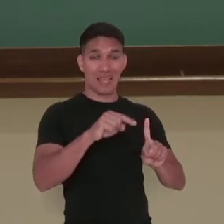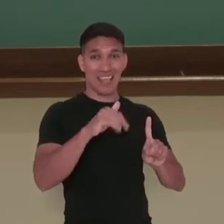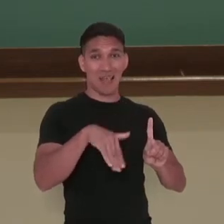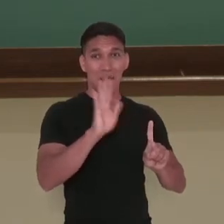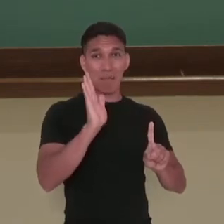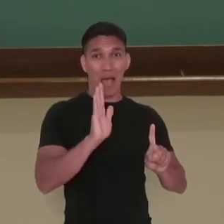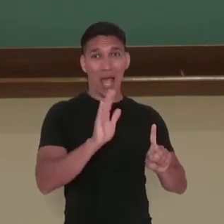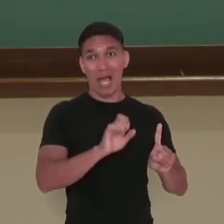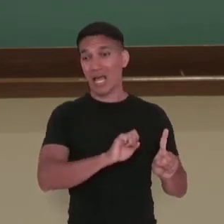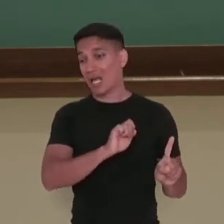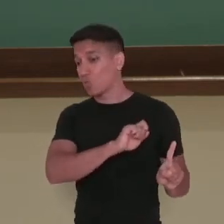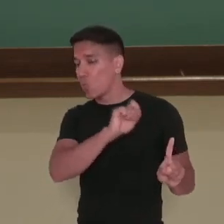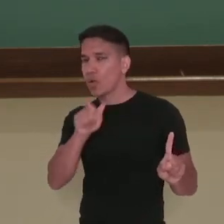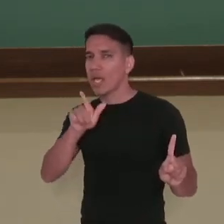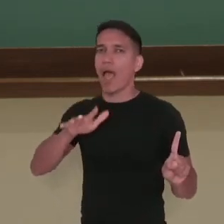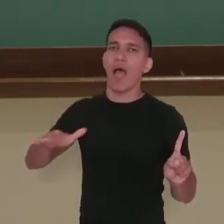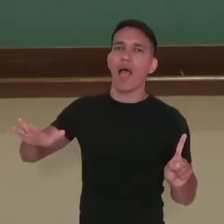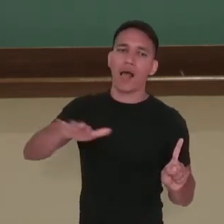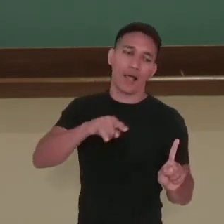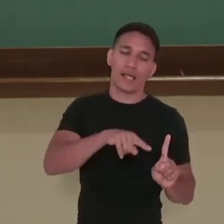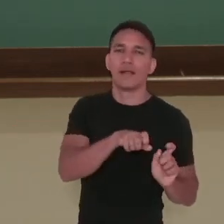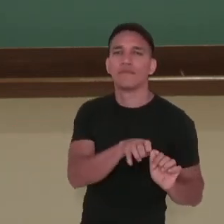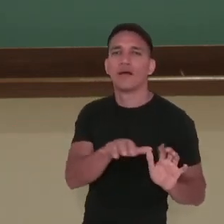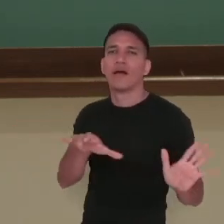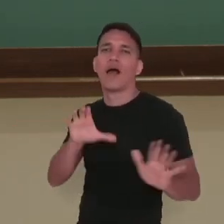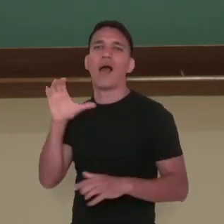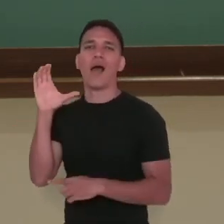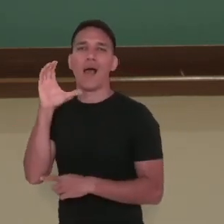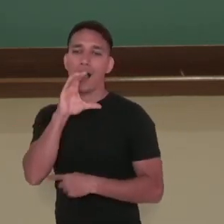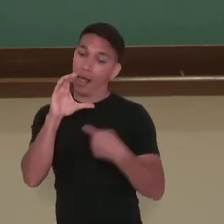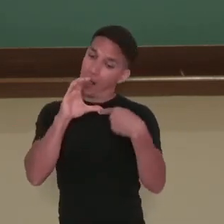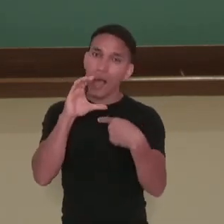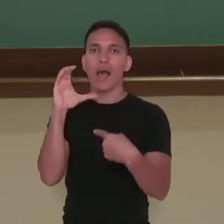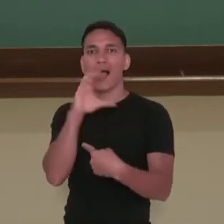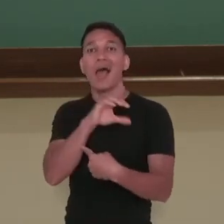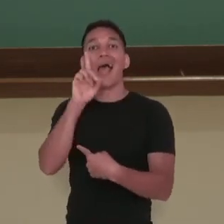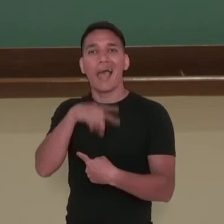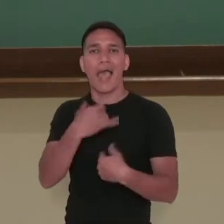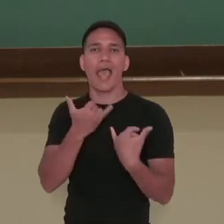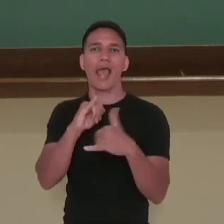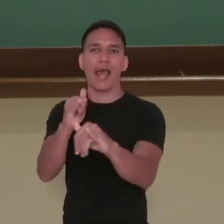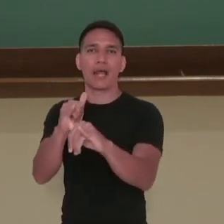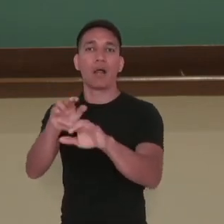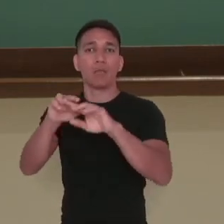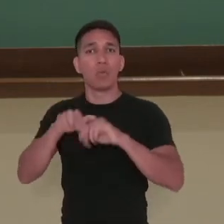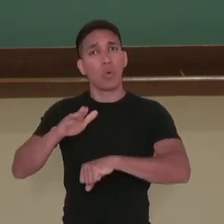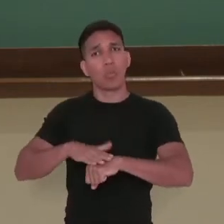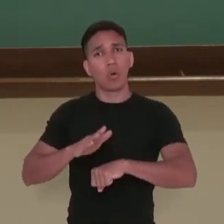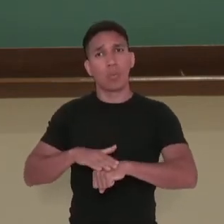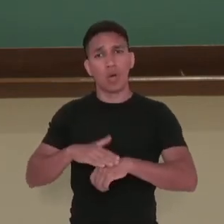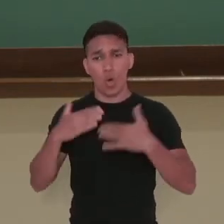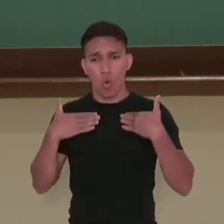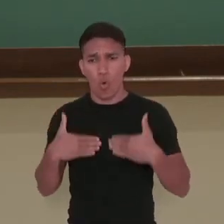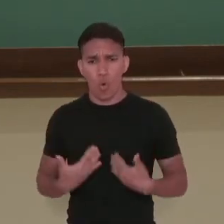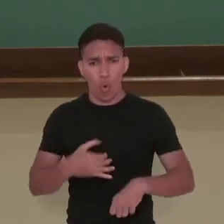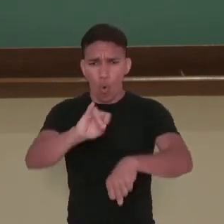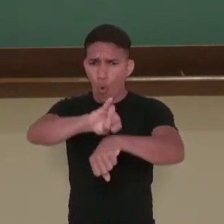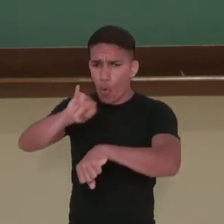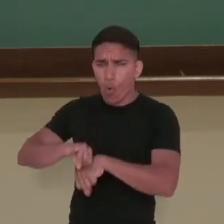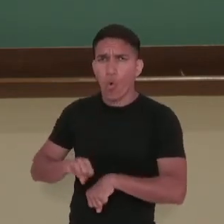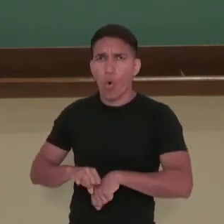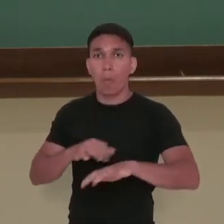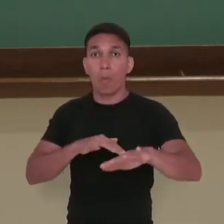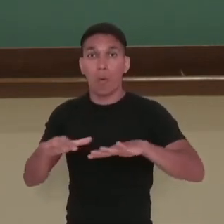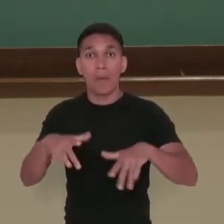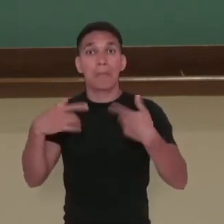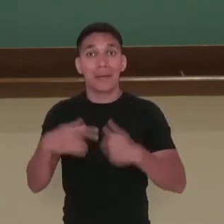vai propagar o calor. E o calor, ele é uma energia. Quando um corpo se movimenta, ele precisa de energia.